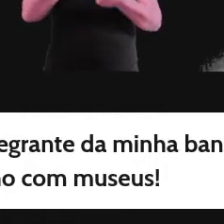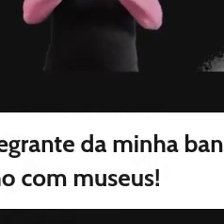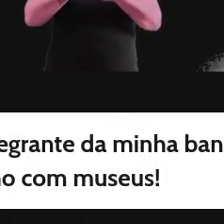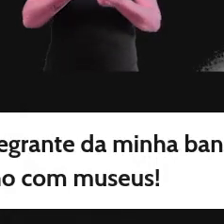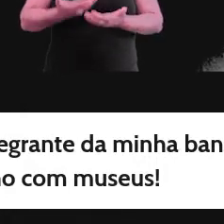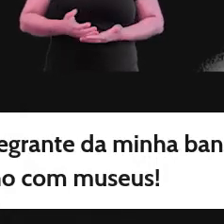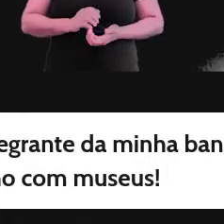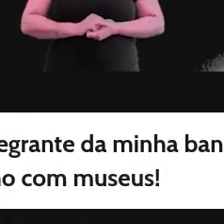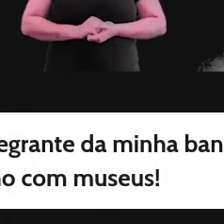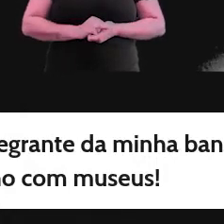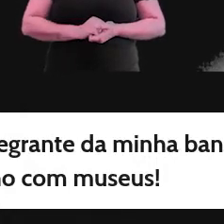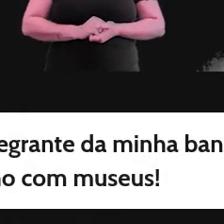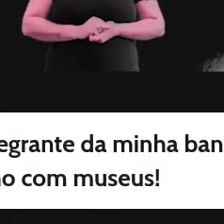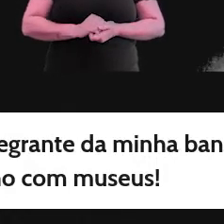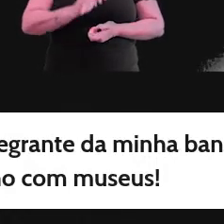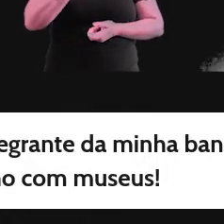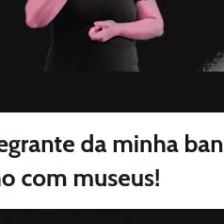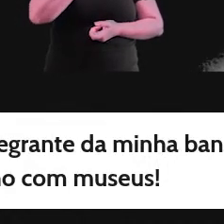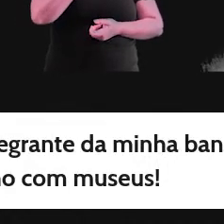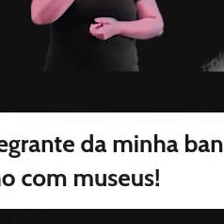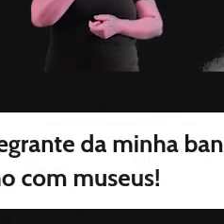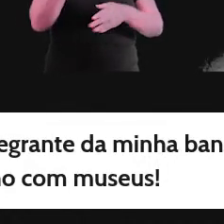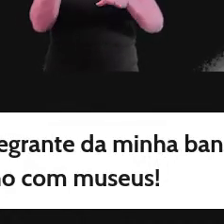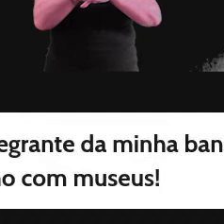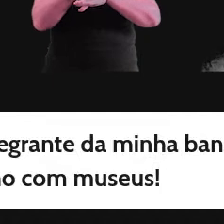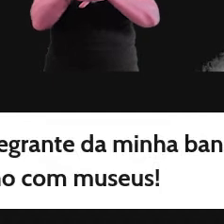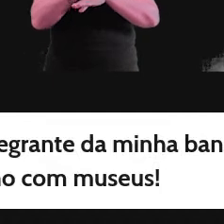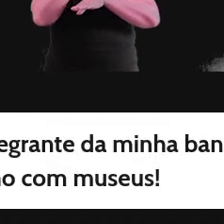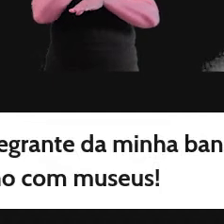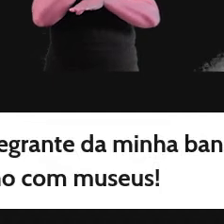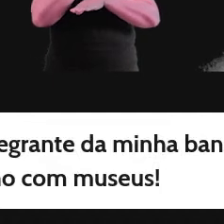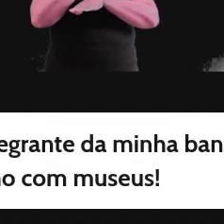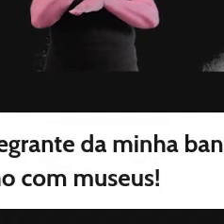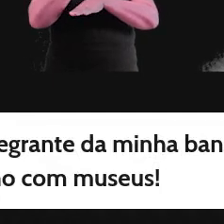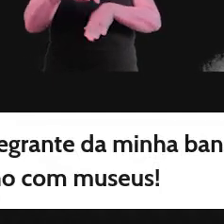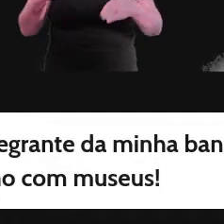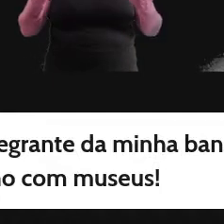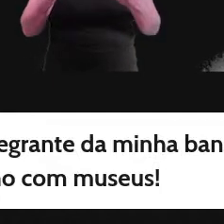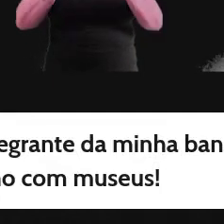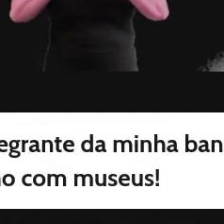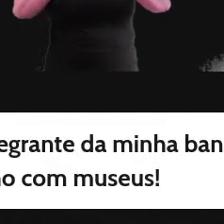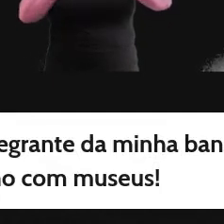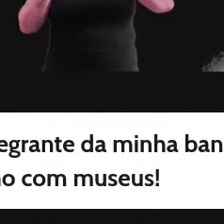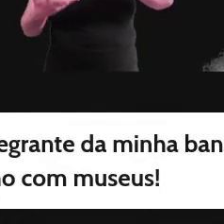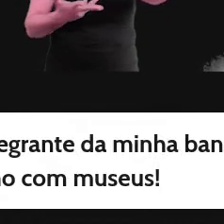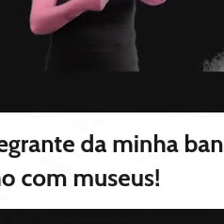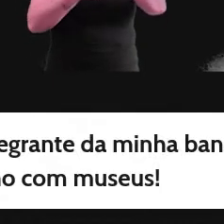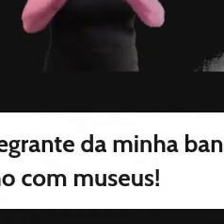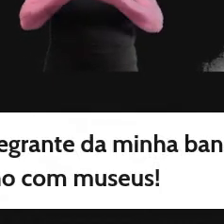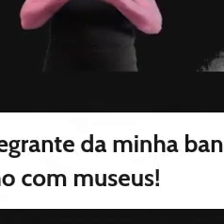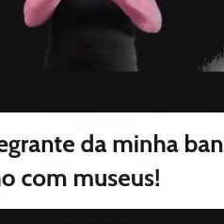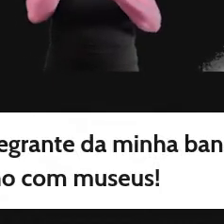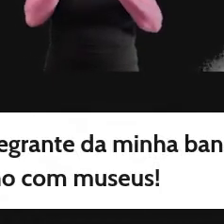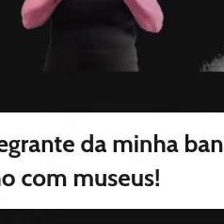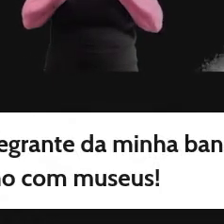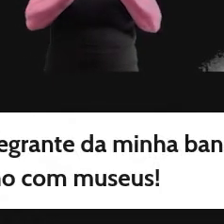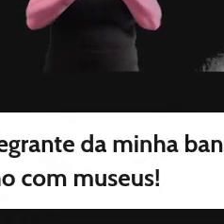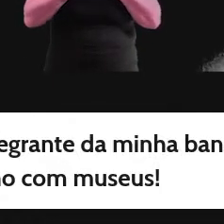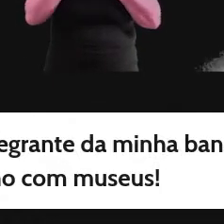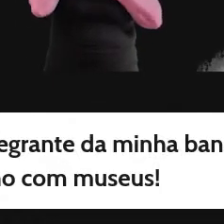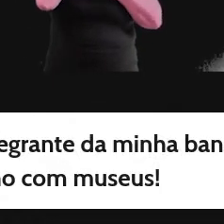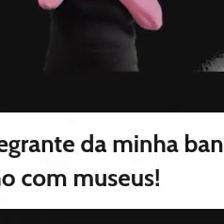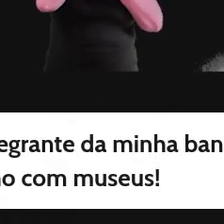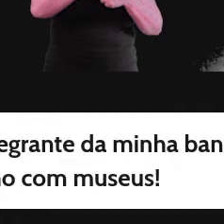Essa questão colocada desse acesso, né, agora na pandemia está tudo muito, muito difícil e a